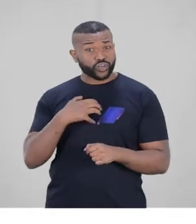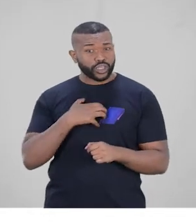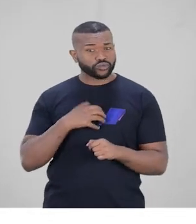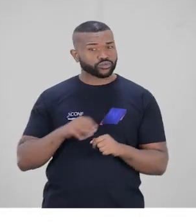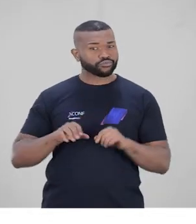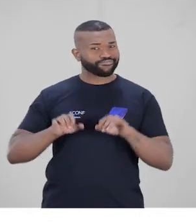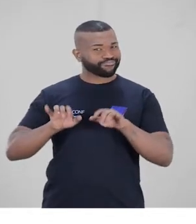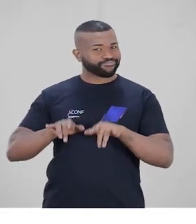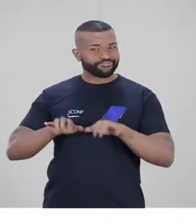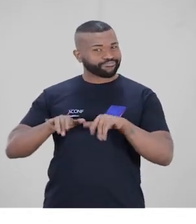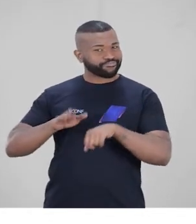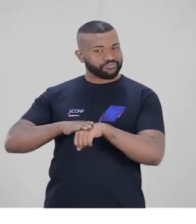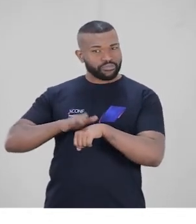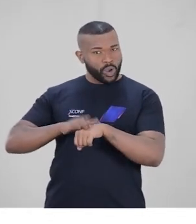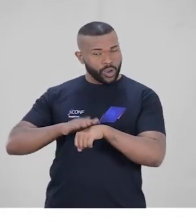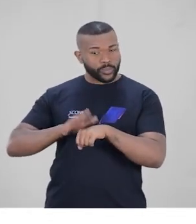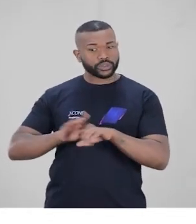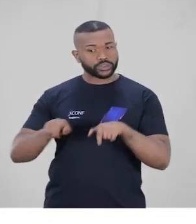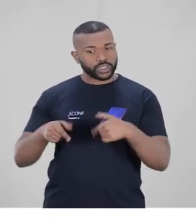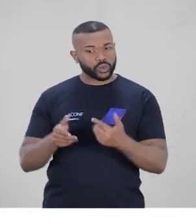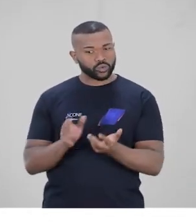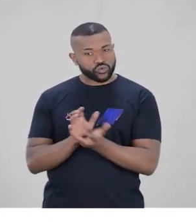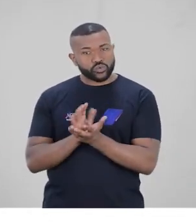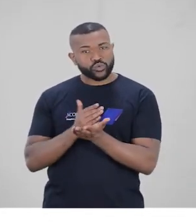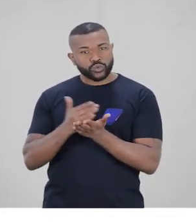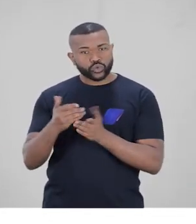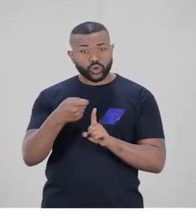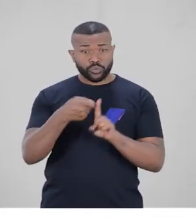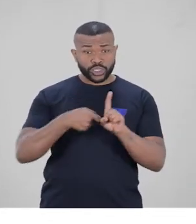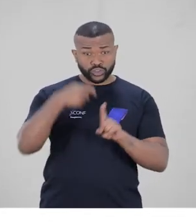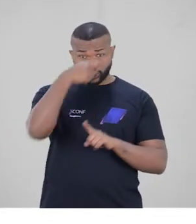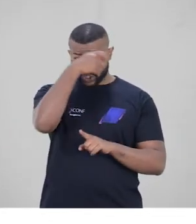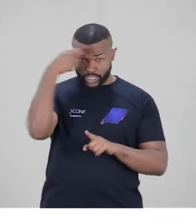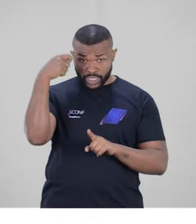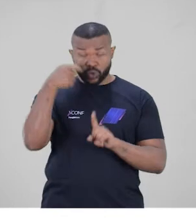de forma manual. Esse time começou em janeiro,